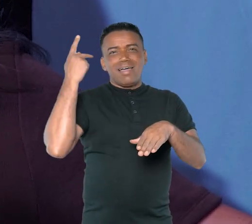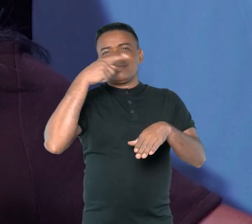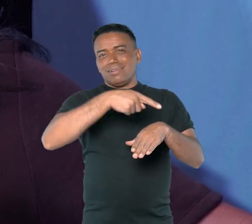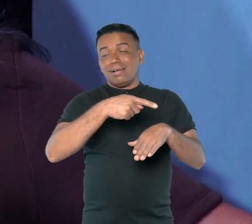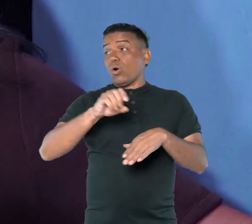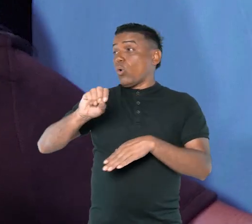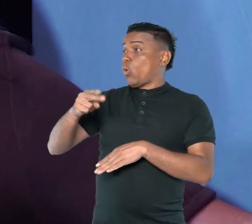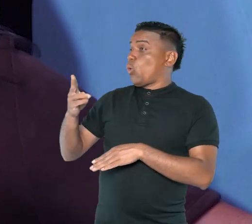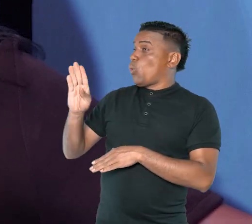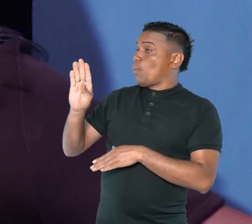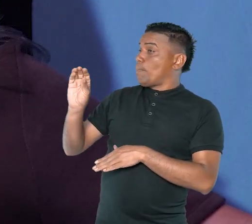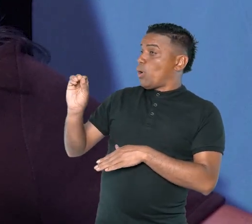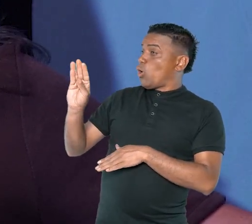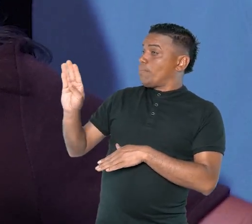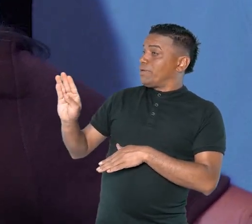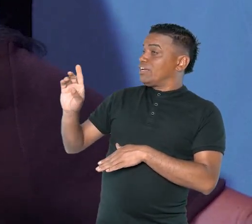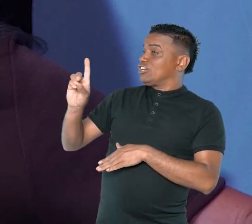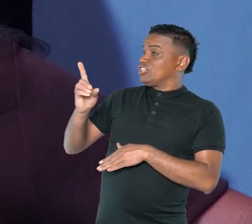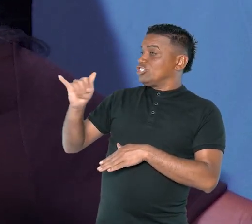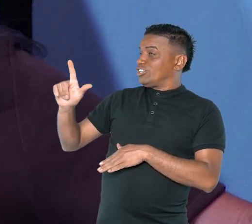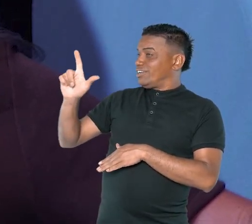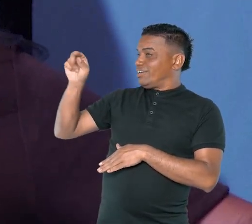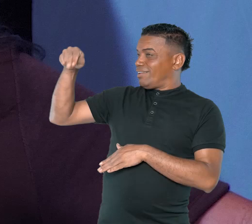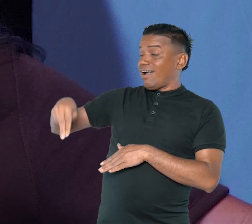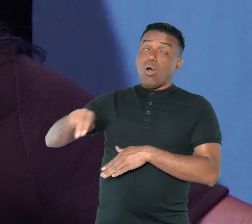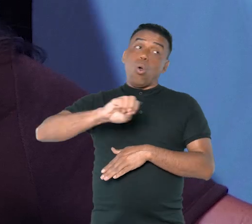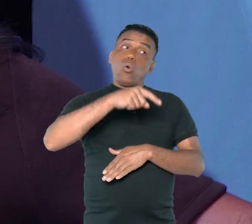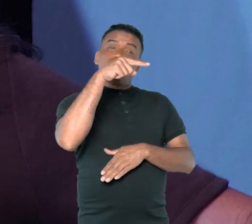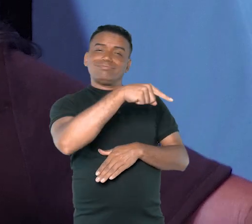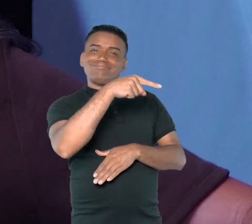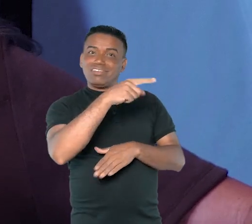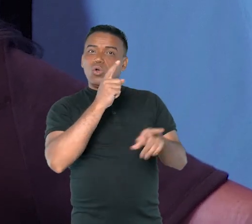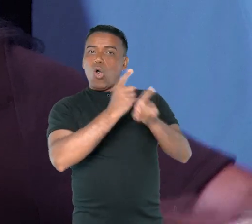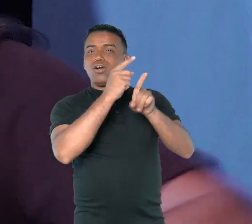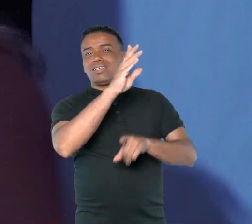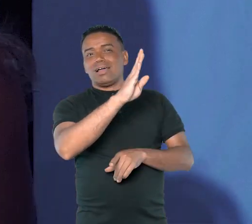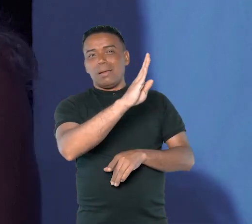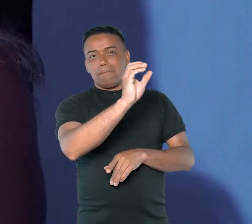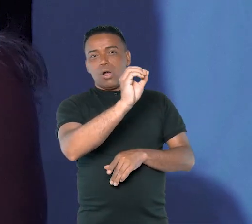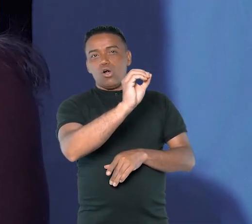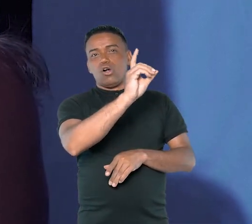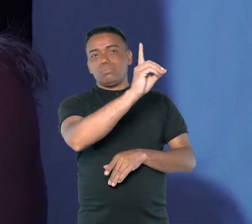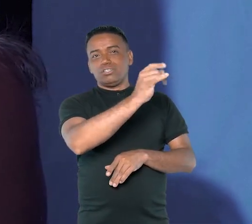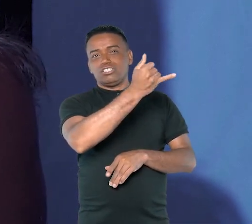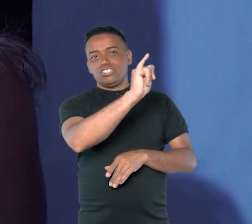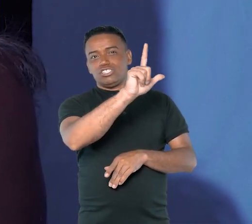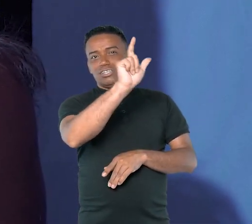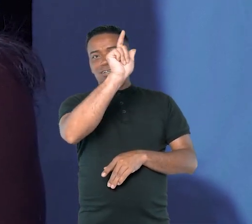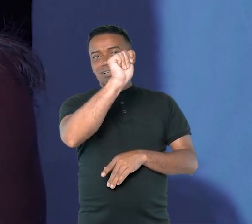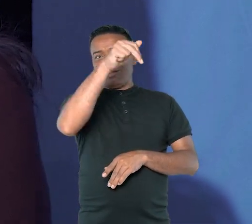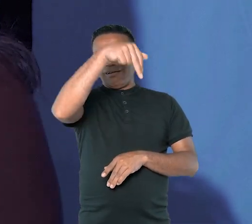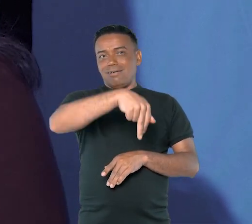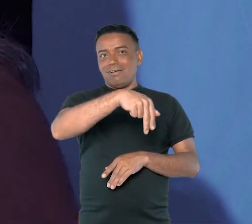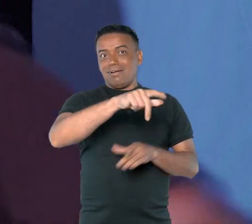Bob Dylan. Ou você encontra o Bob Dylan, né, numa livraria de Estocolmo. Enfim, eu